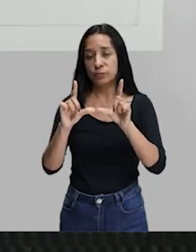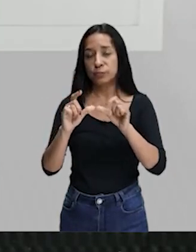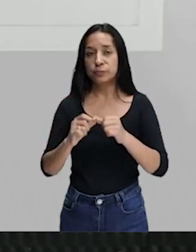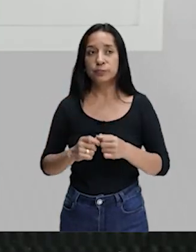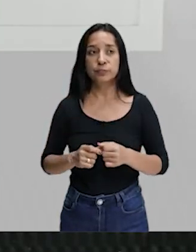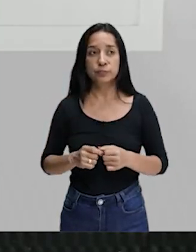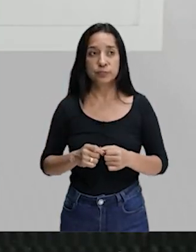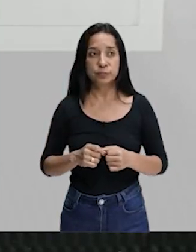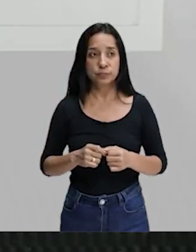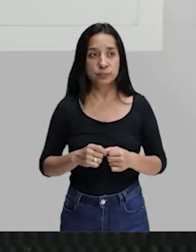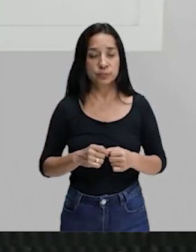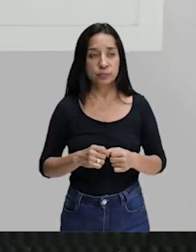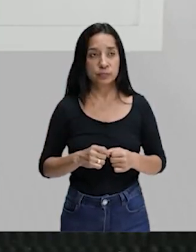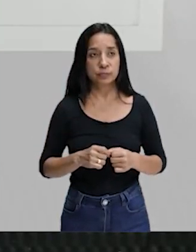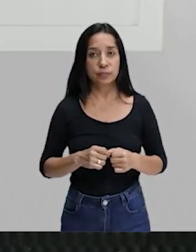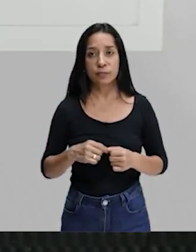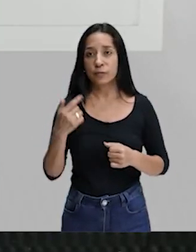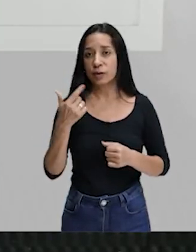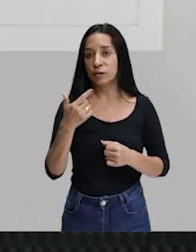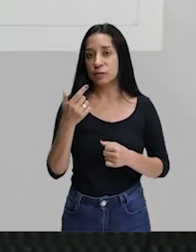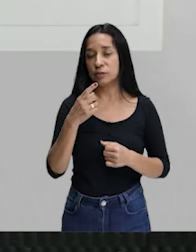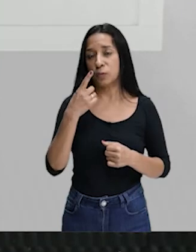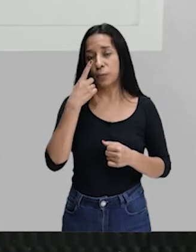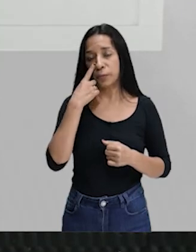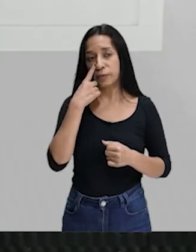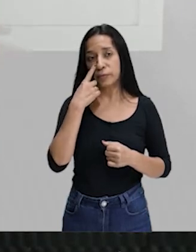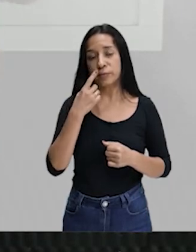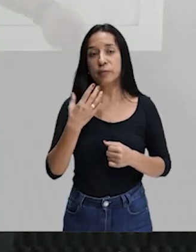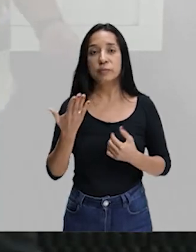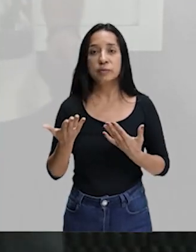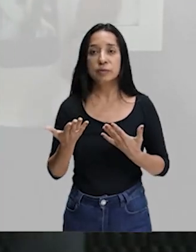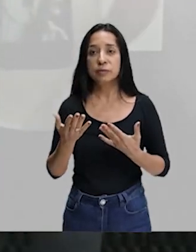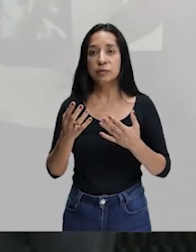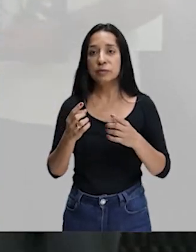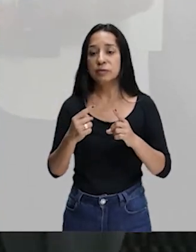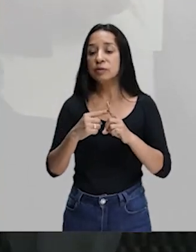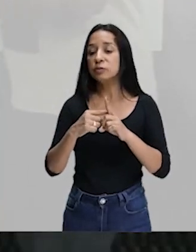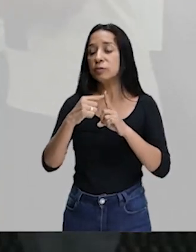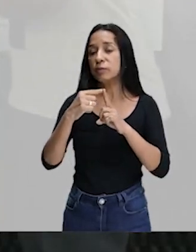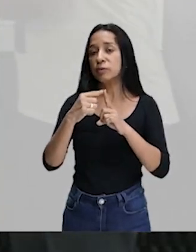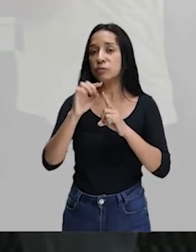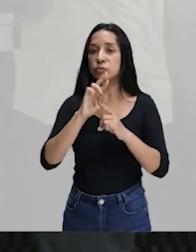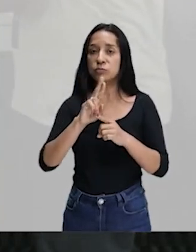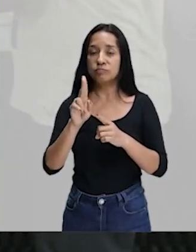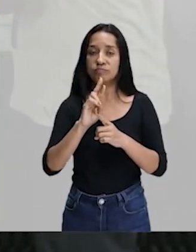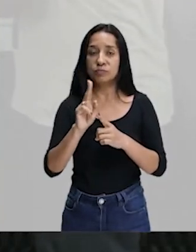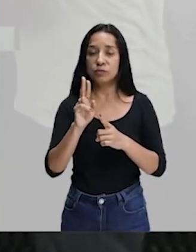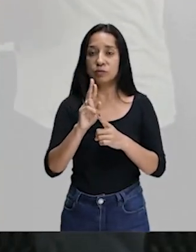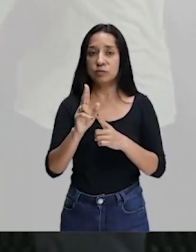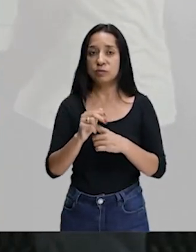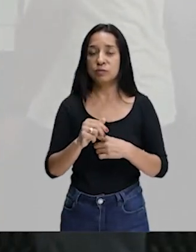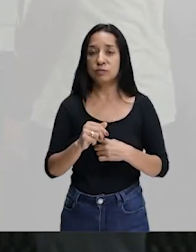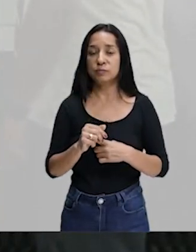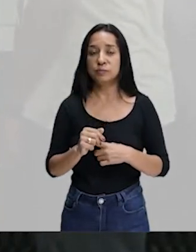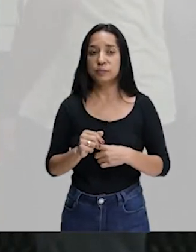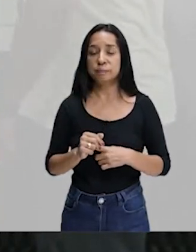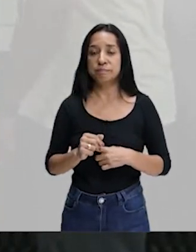quadrado. A segunda coisa que a gente vai perceber é o seguinte, é que as temperaturas elas serão diferentes. Se eu pegar aqui, ó,